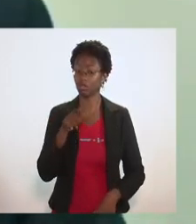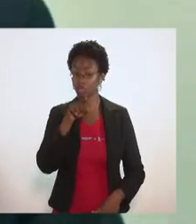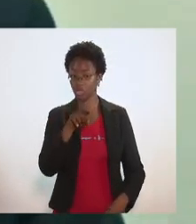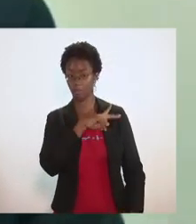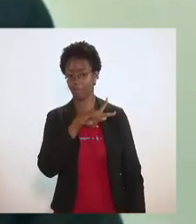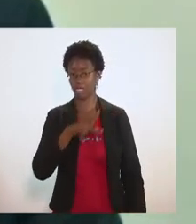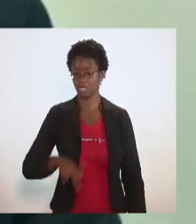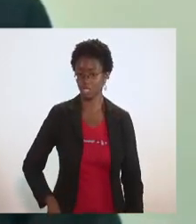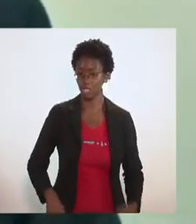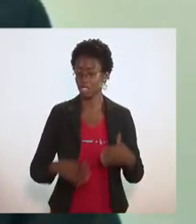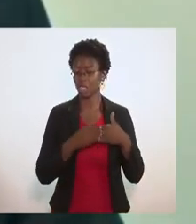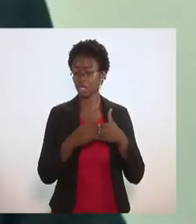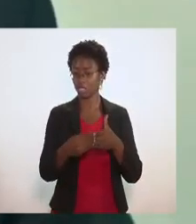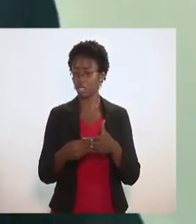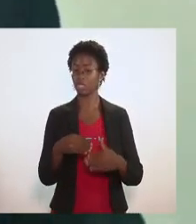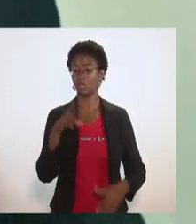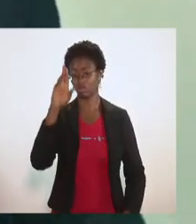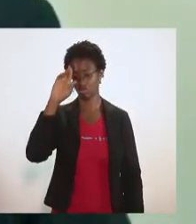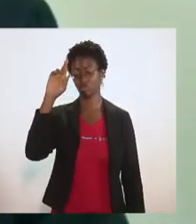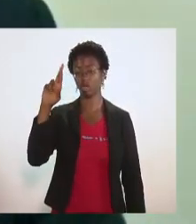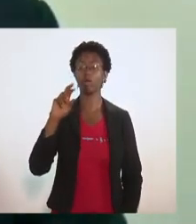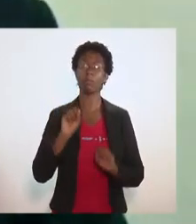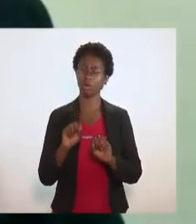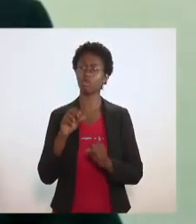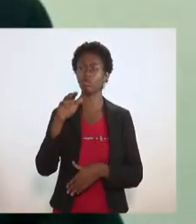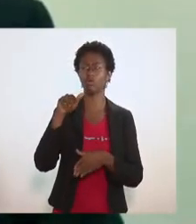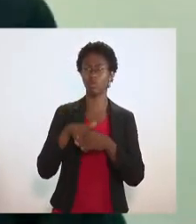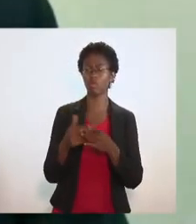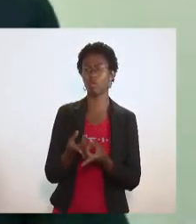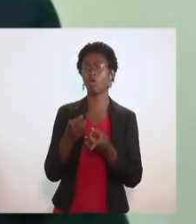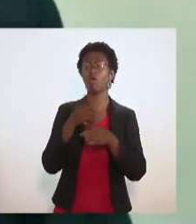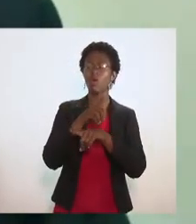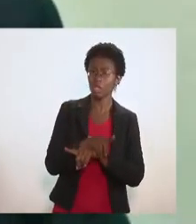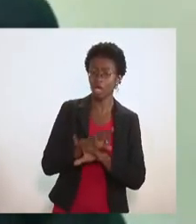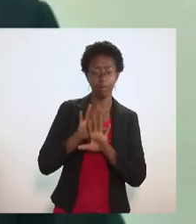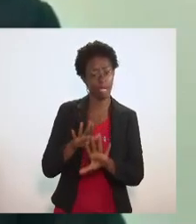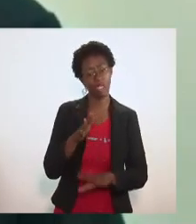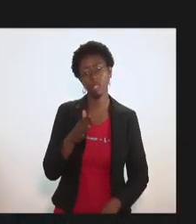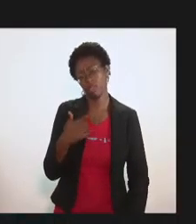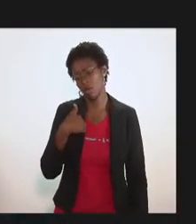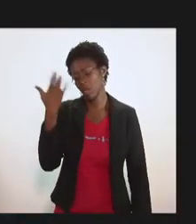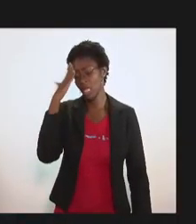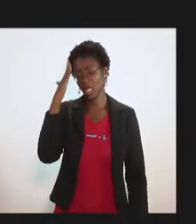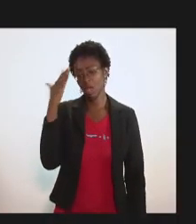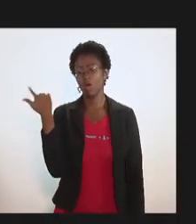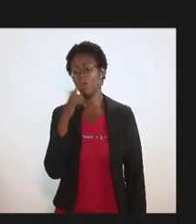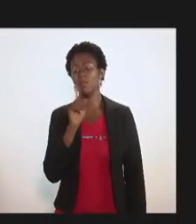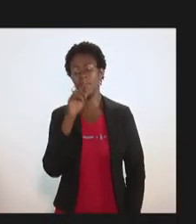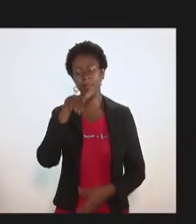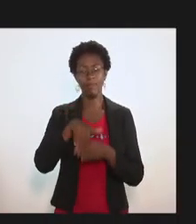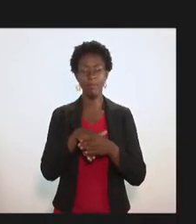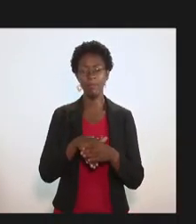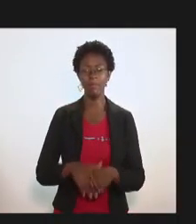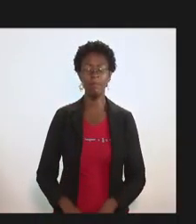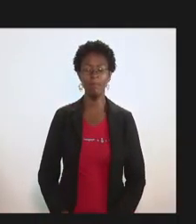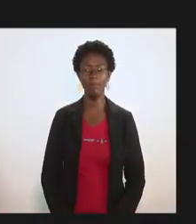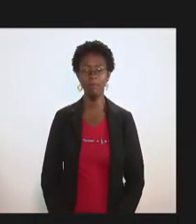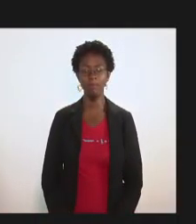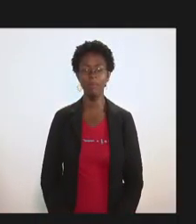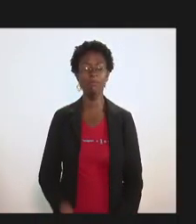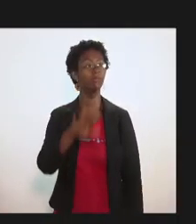perdão. Se for matéria vencida, eu não vou causar problema, porque eu realmente não estava na hora da votação.